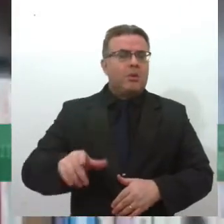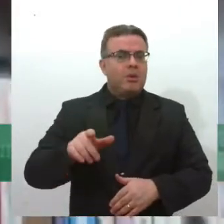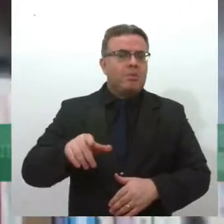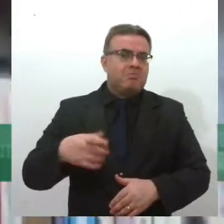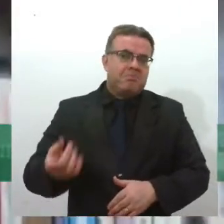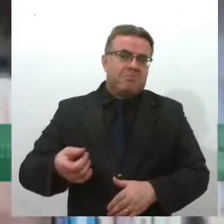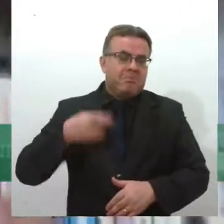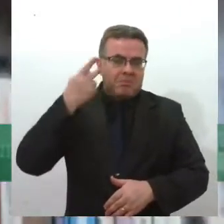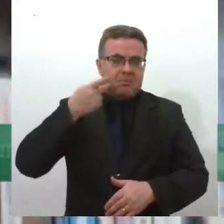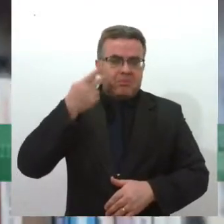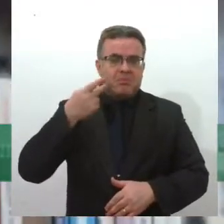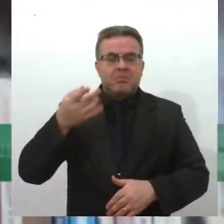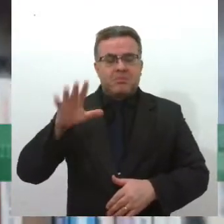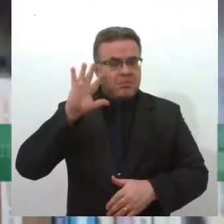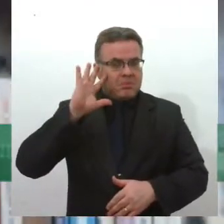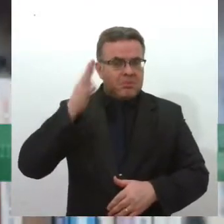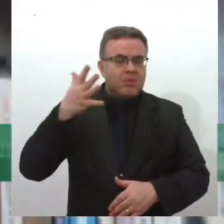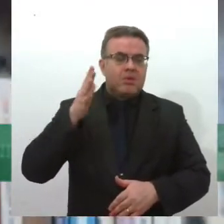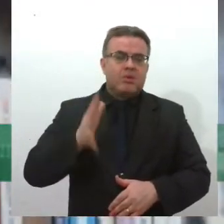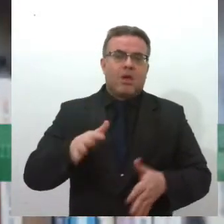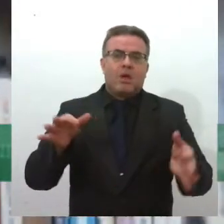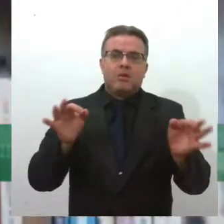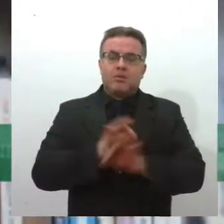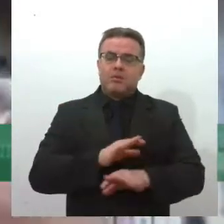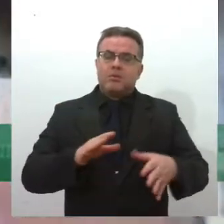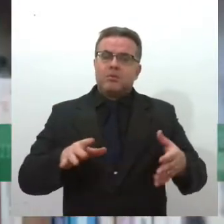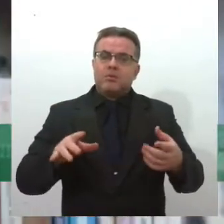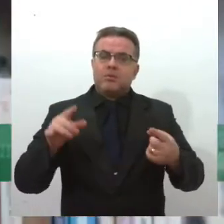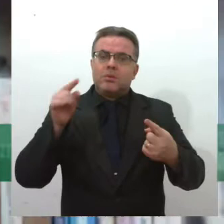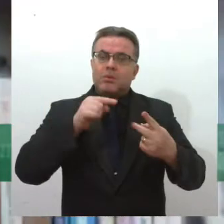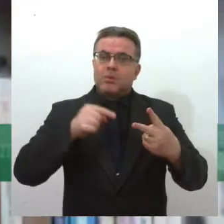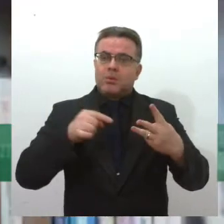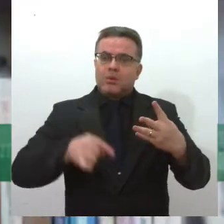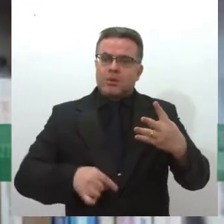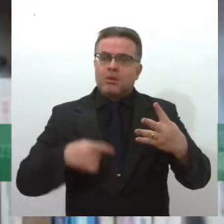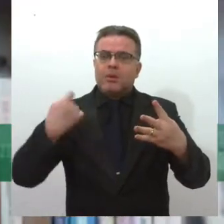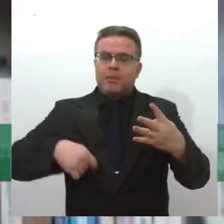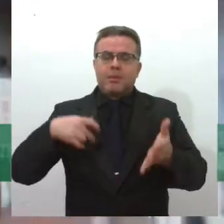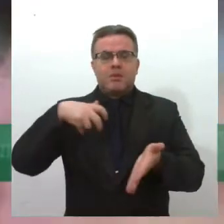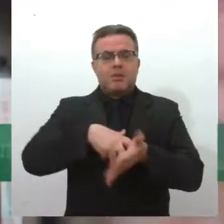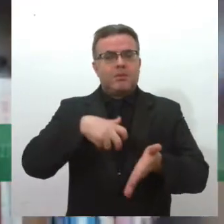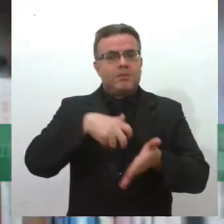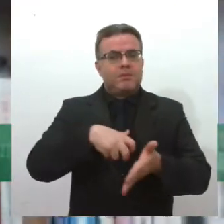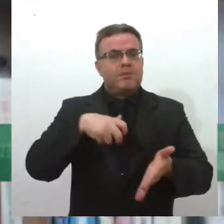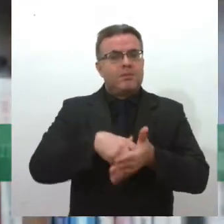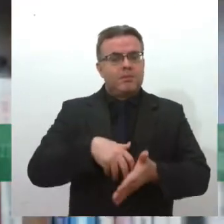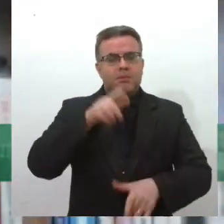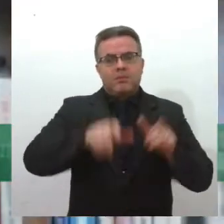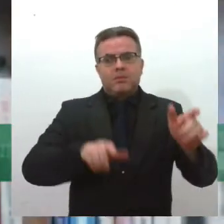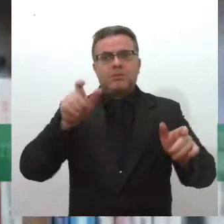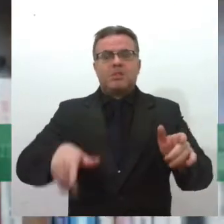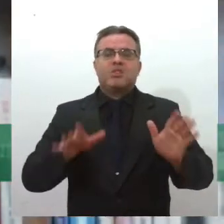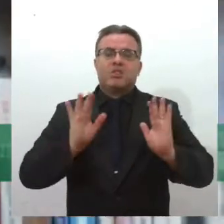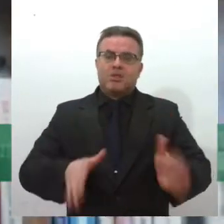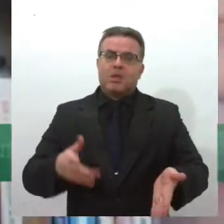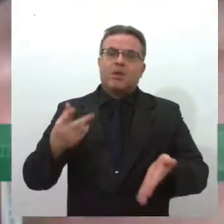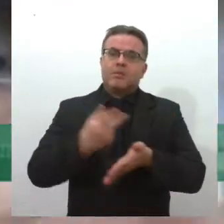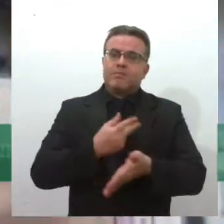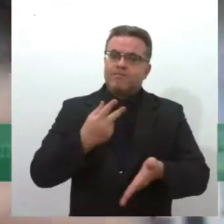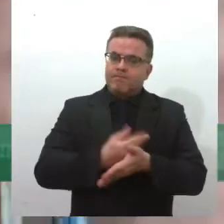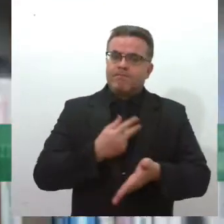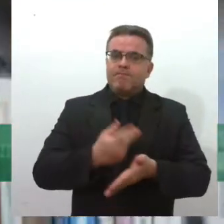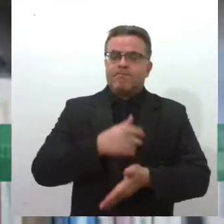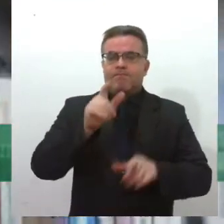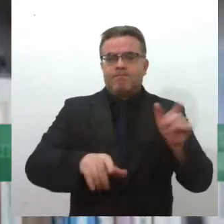definiu como elementos que devem gerar punição para aqueles que praticam os atos de improbidade. Não só